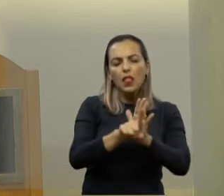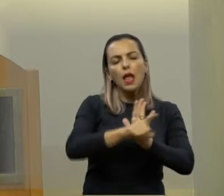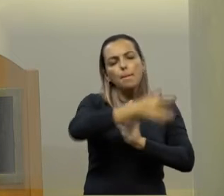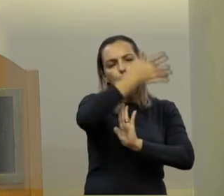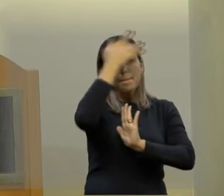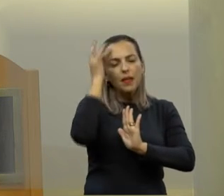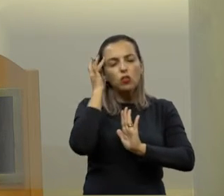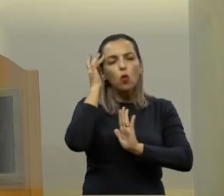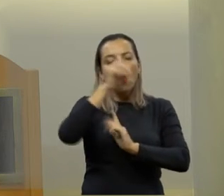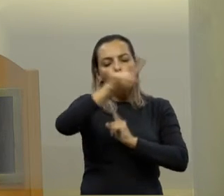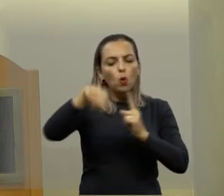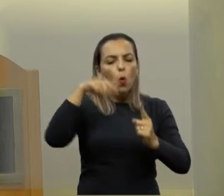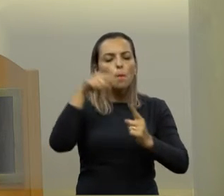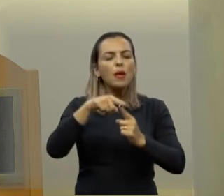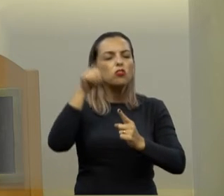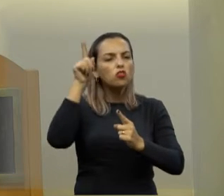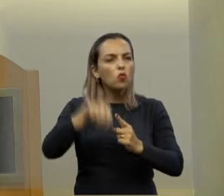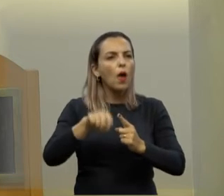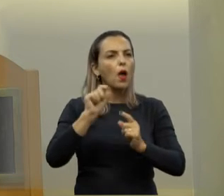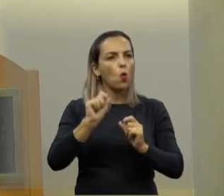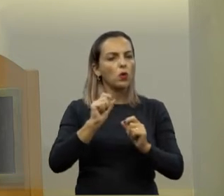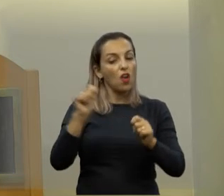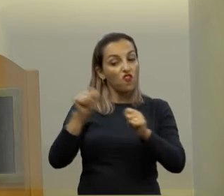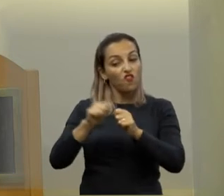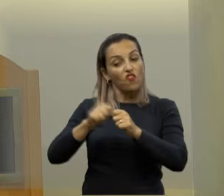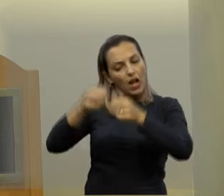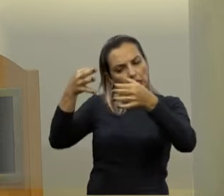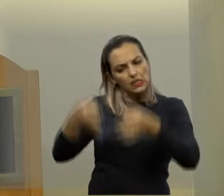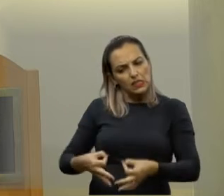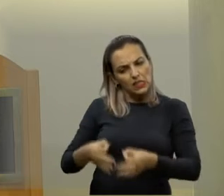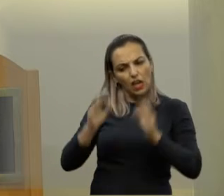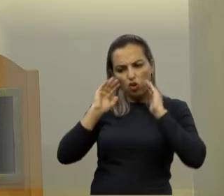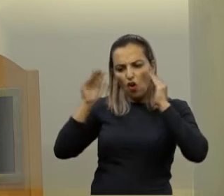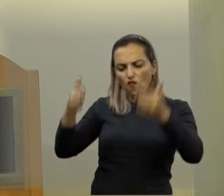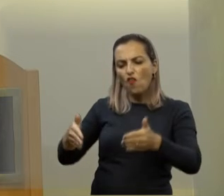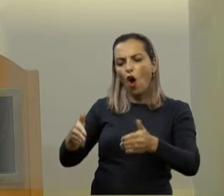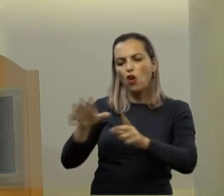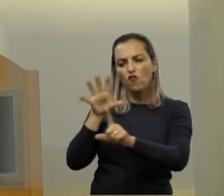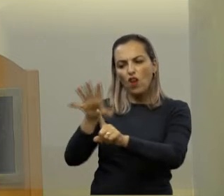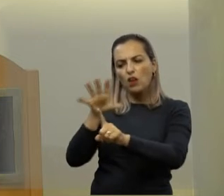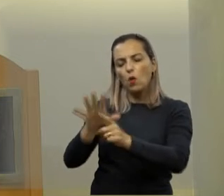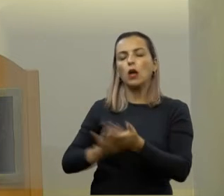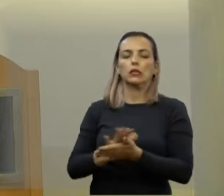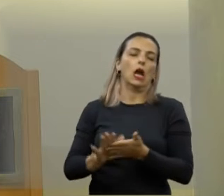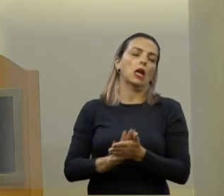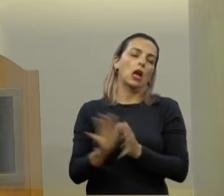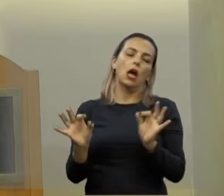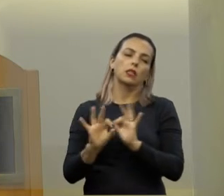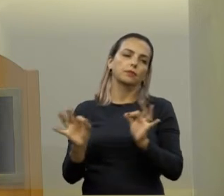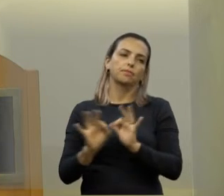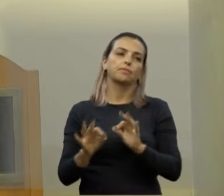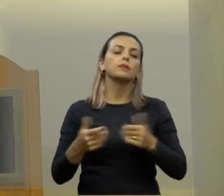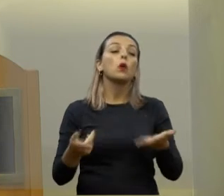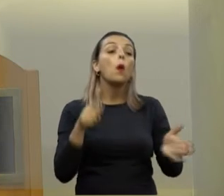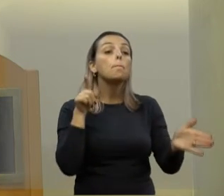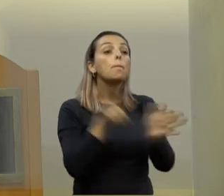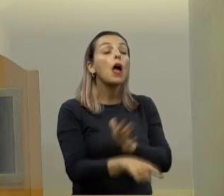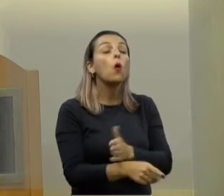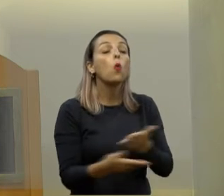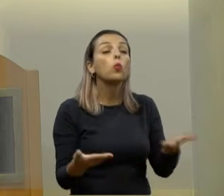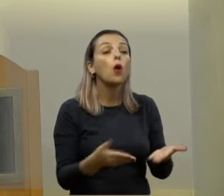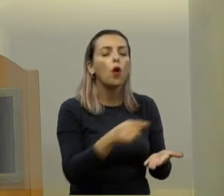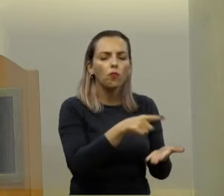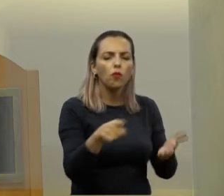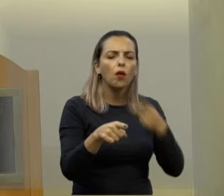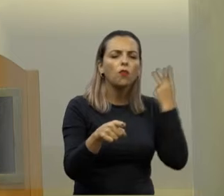intenção porque quem faz as coisas certas não será afetada em nada E aí eu quero perguntar para